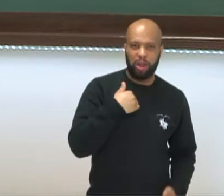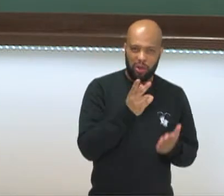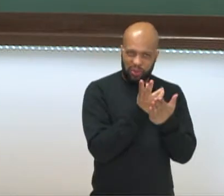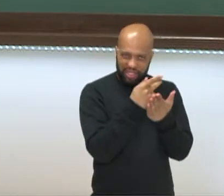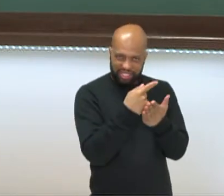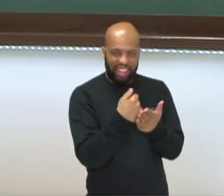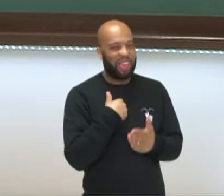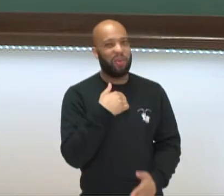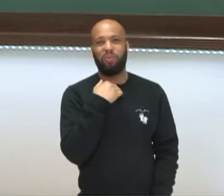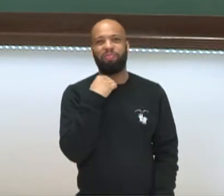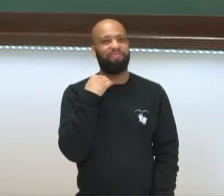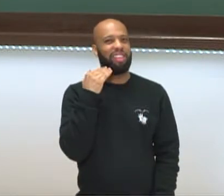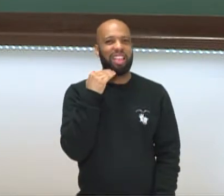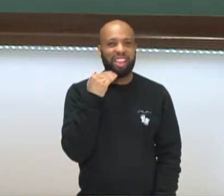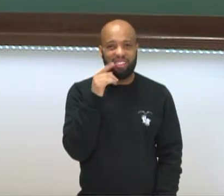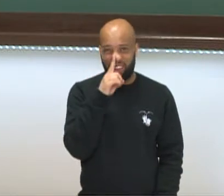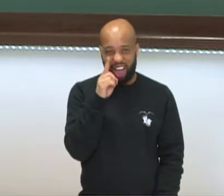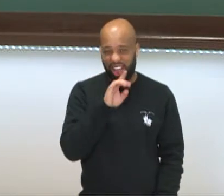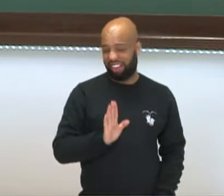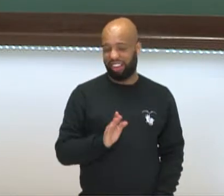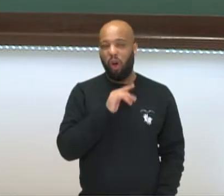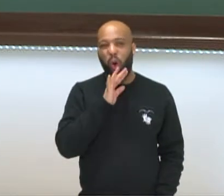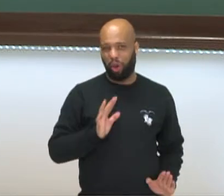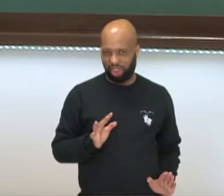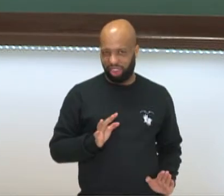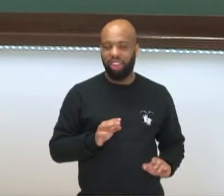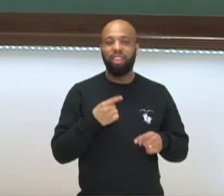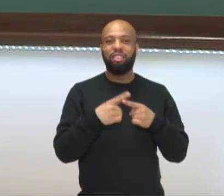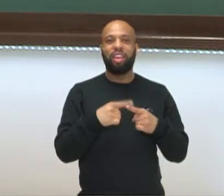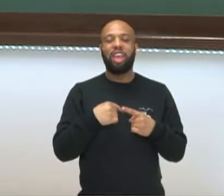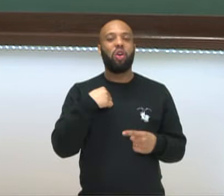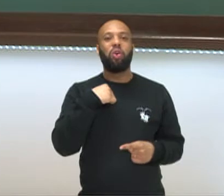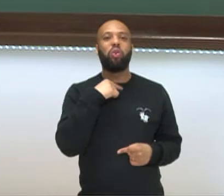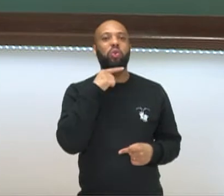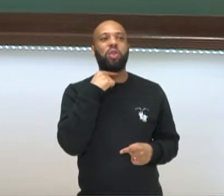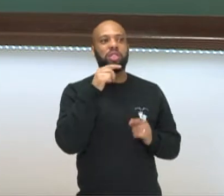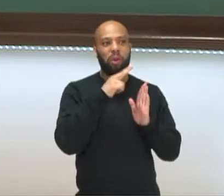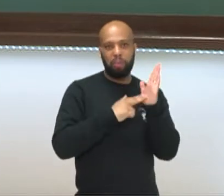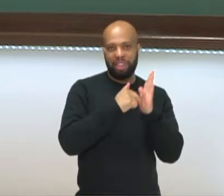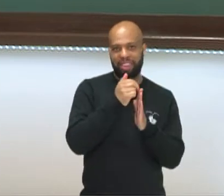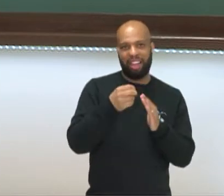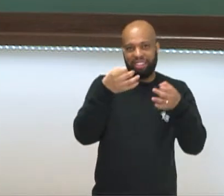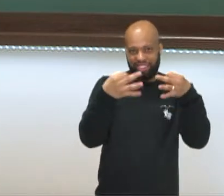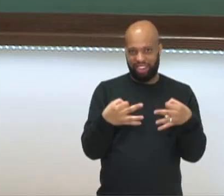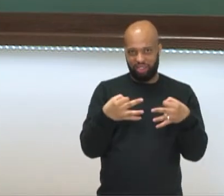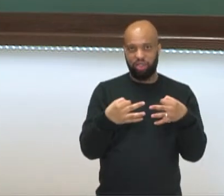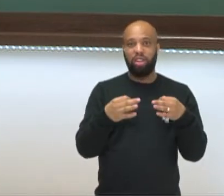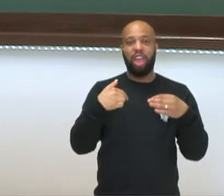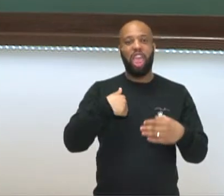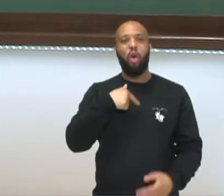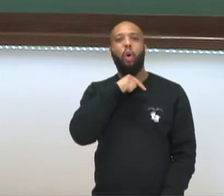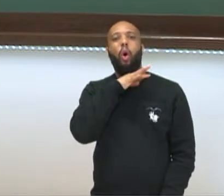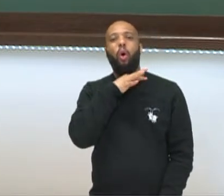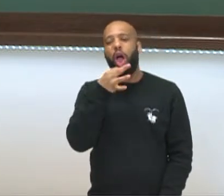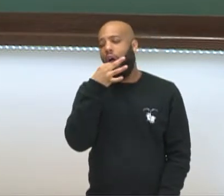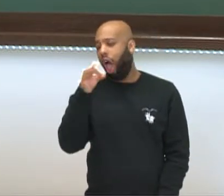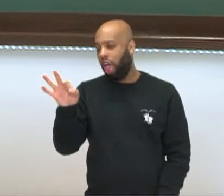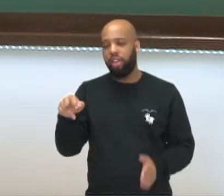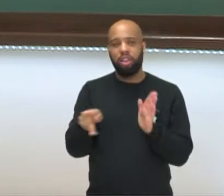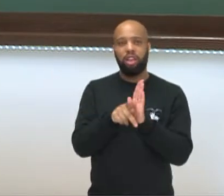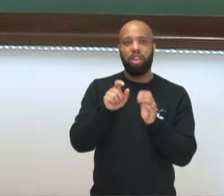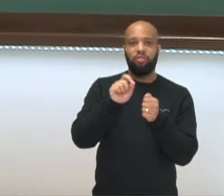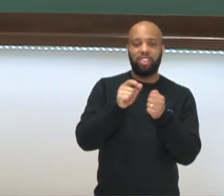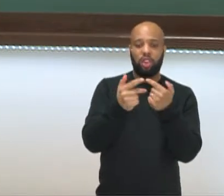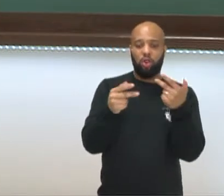de palitinho, sabe? Não consigo. Eu sequer consigo pintar dentro das linhas. Então, eu sou péssima para trabalhos manuais,